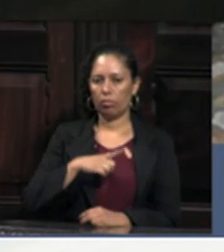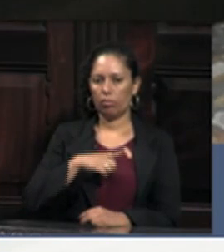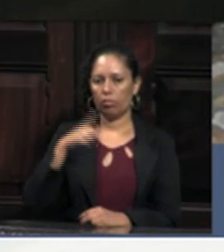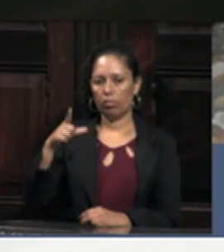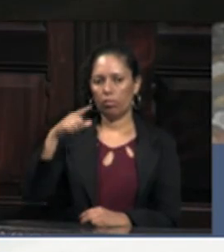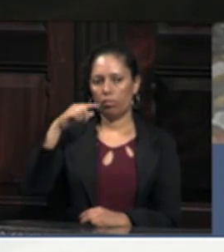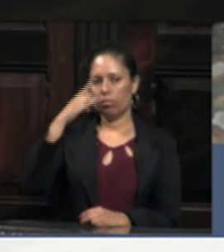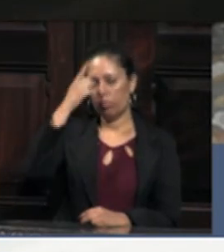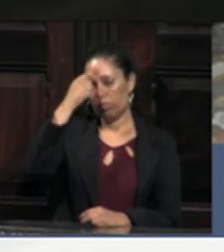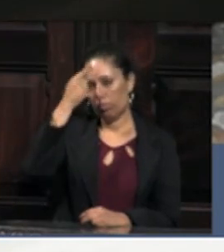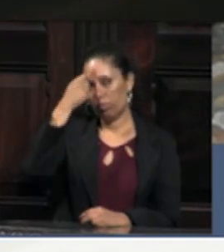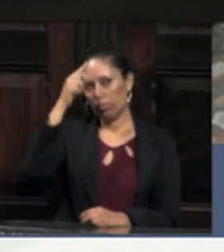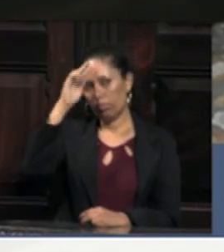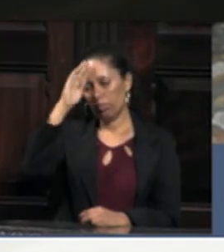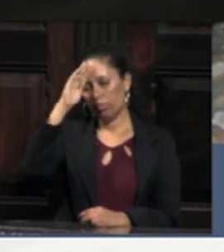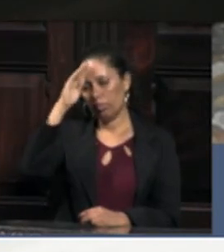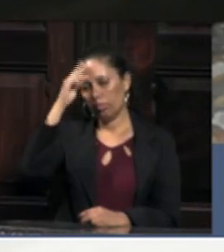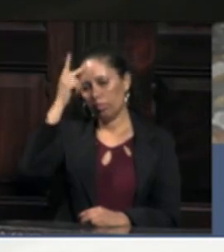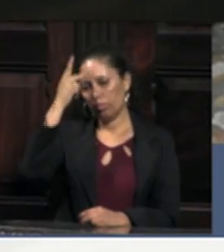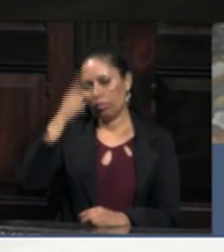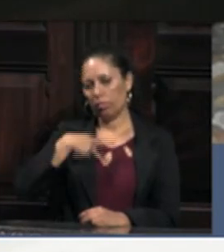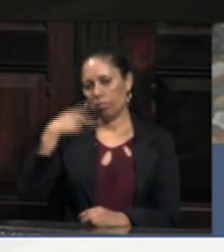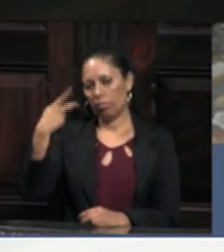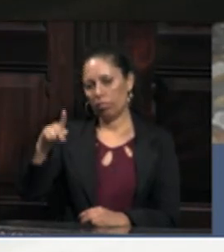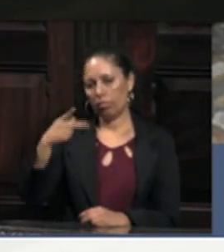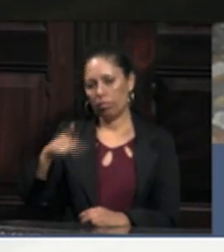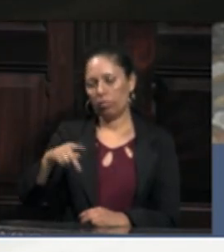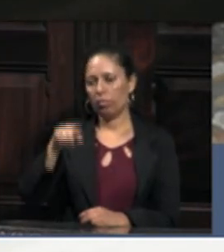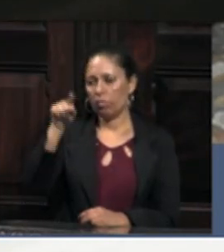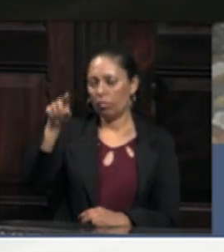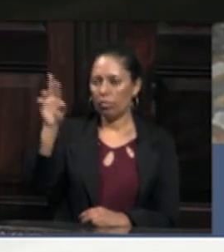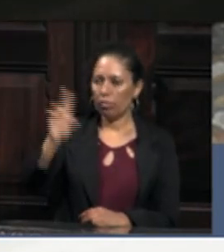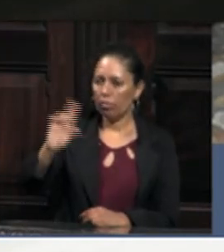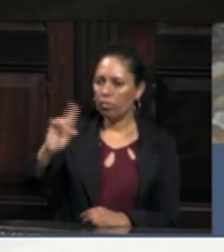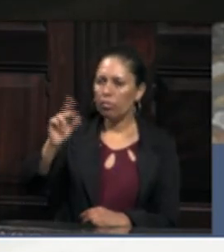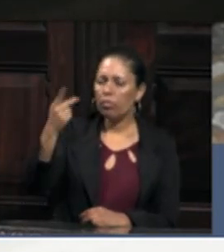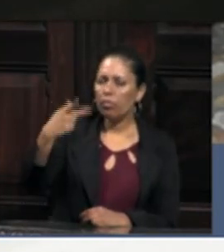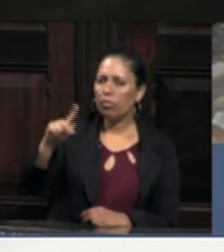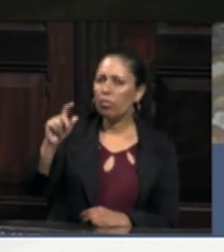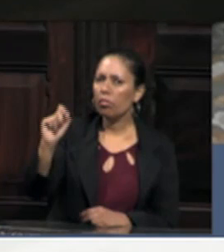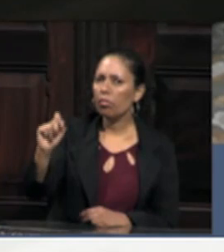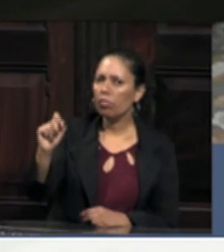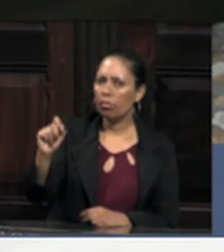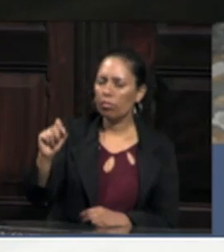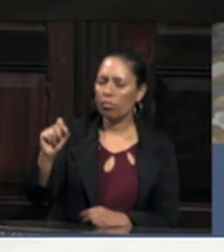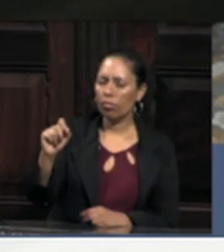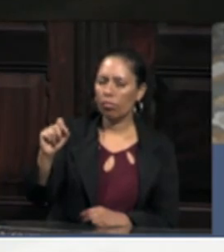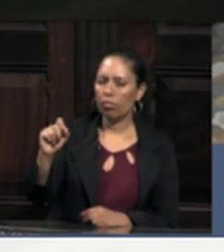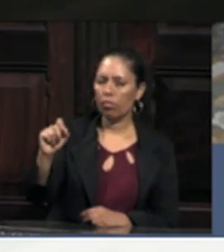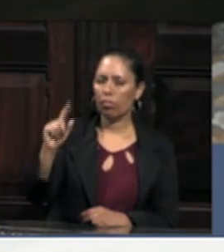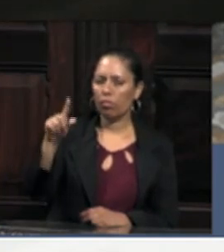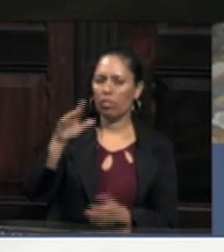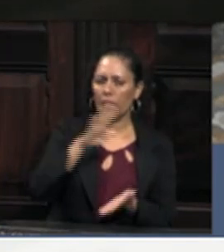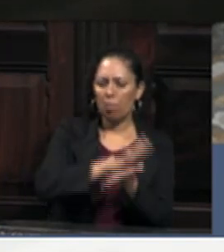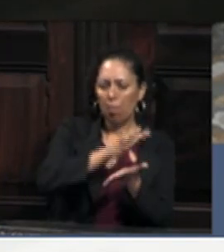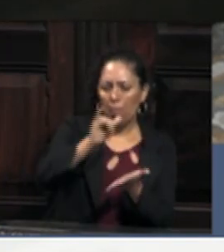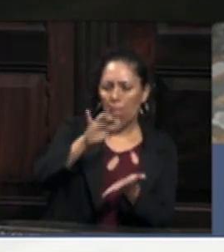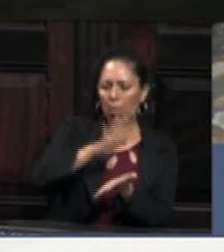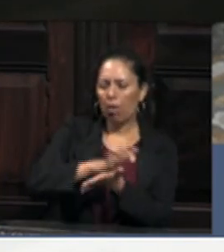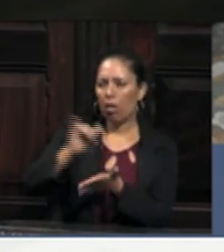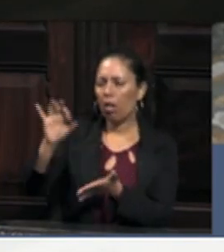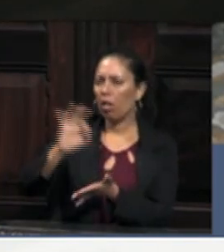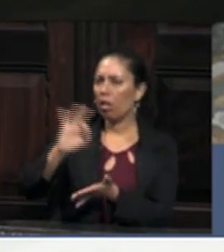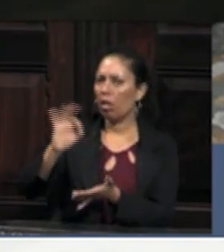muito própria, que ele tem uma religião, mas ele não prega essa